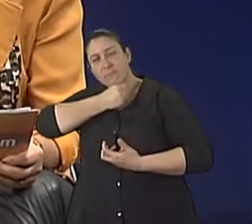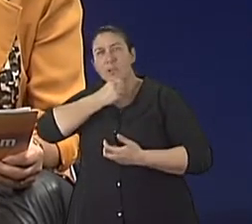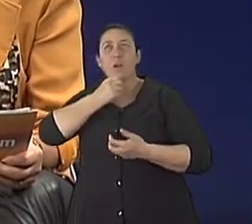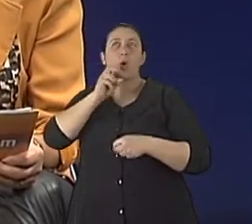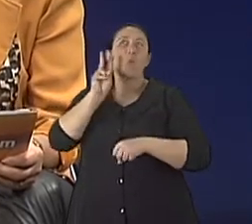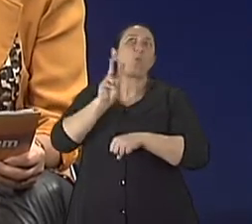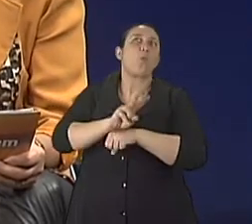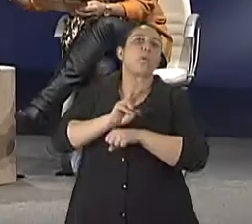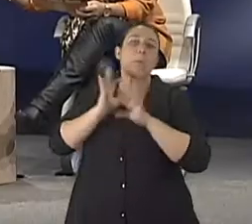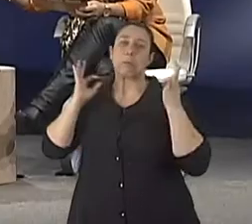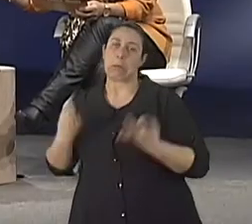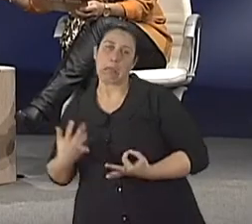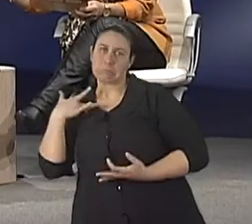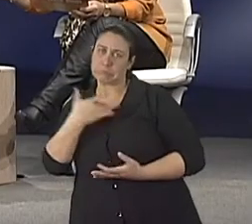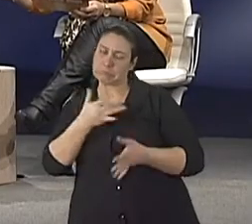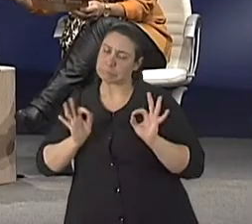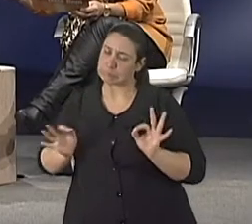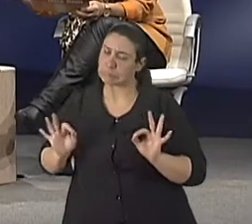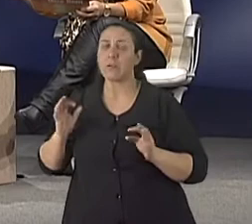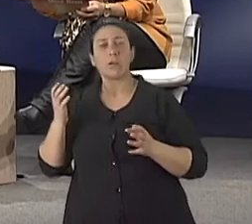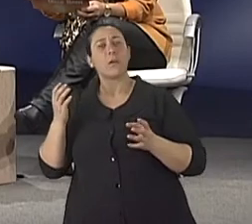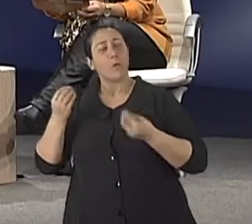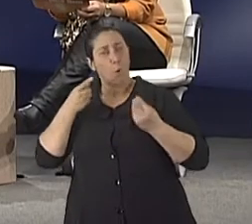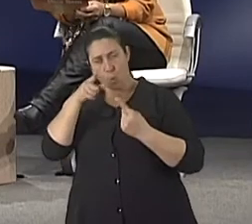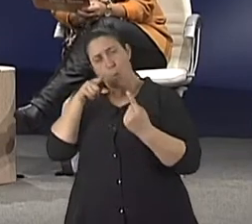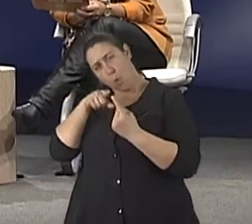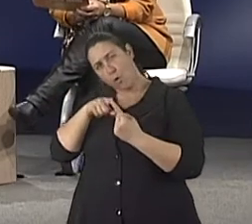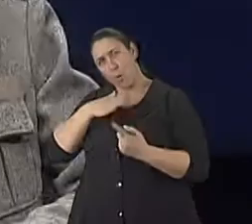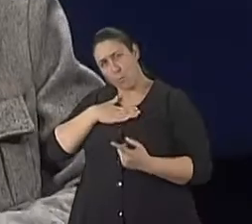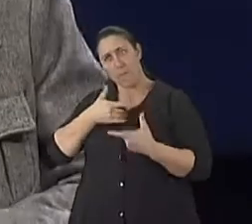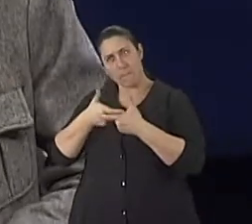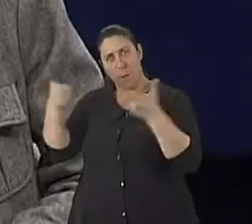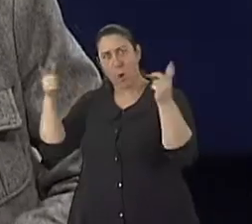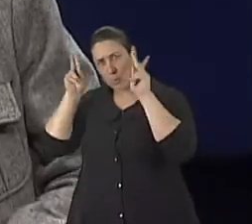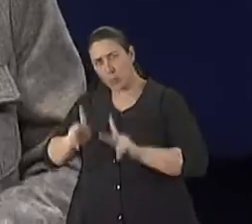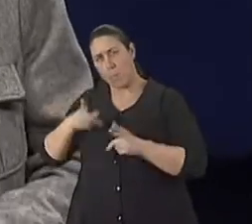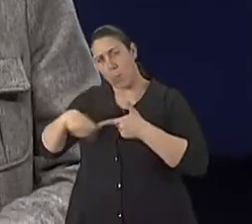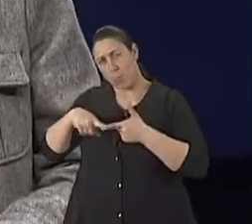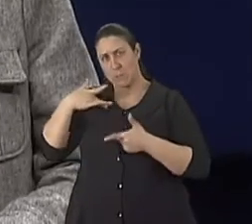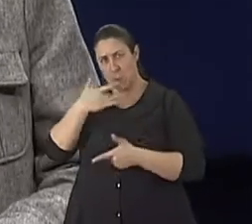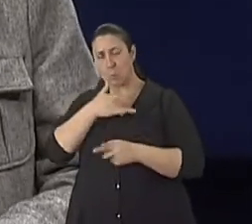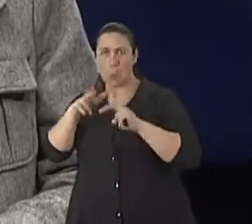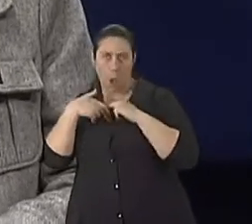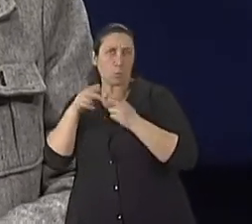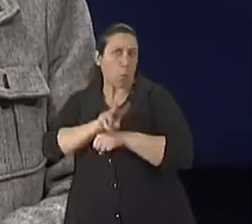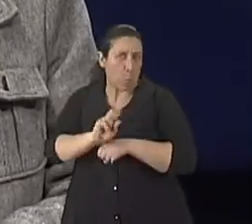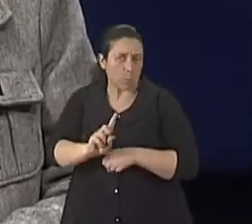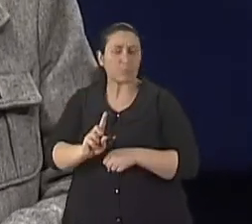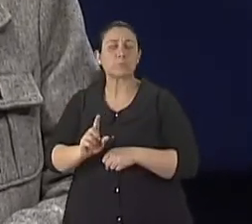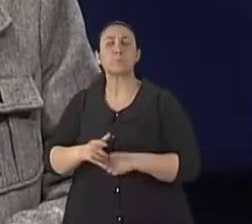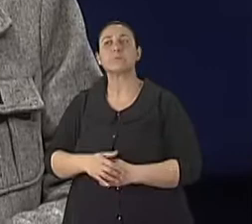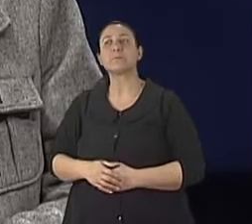muito grande que é a maioria da população concorda comigo é com certeza é o que a gente vê hoje na atualidade dos problemas